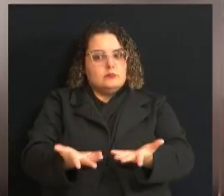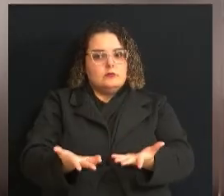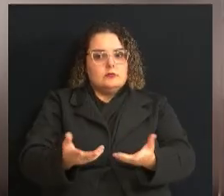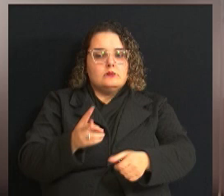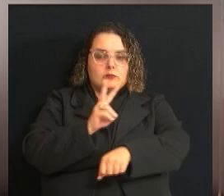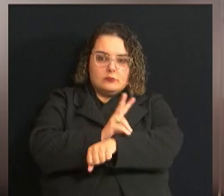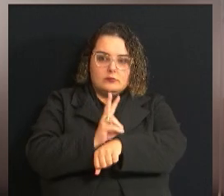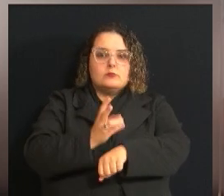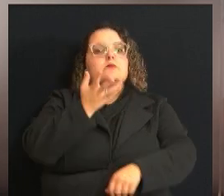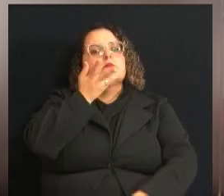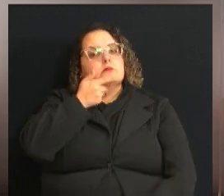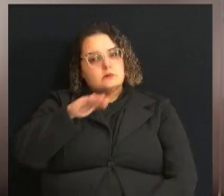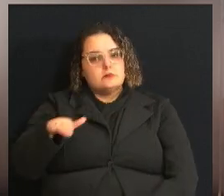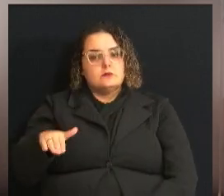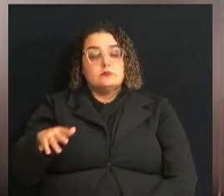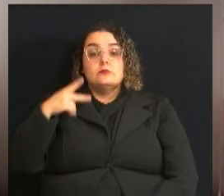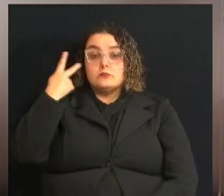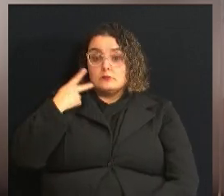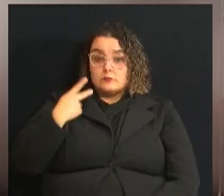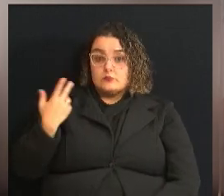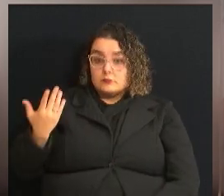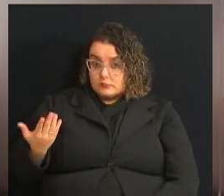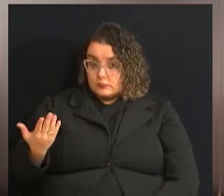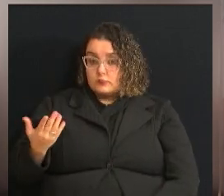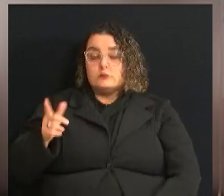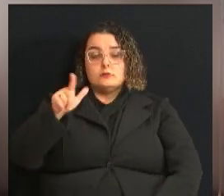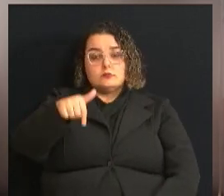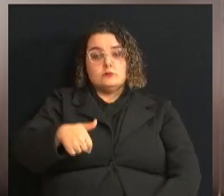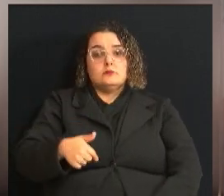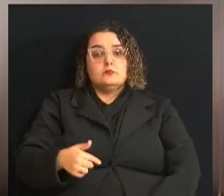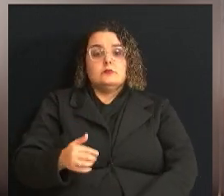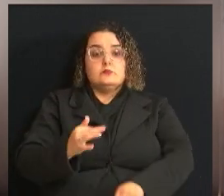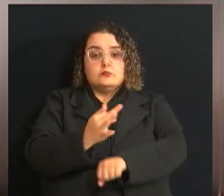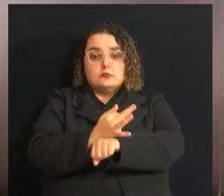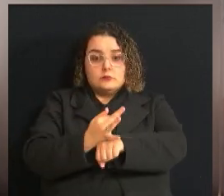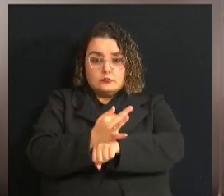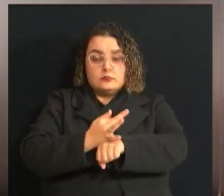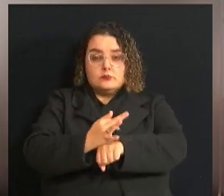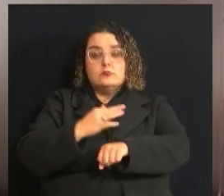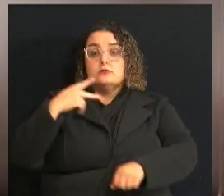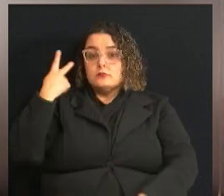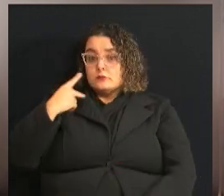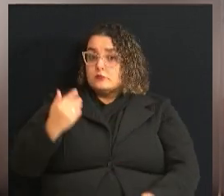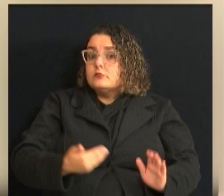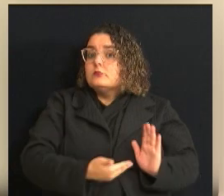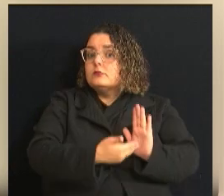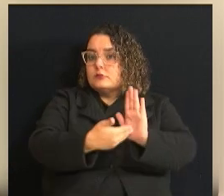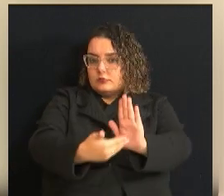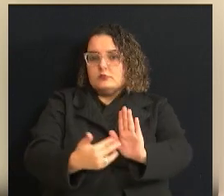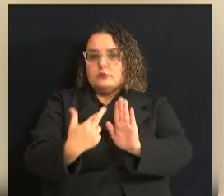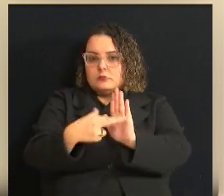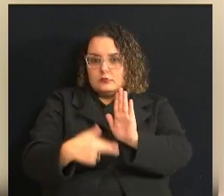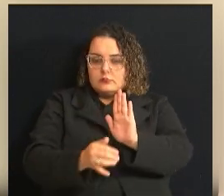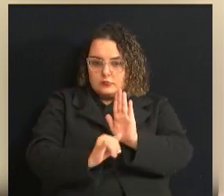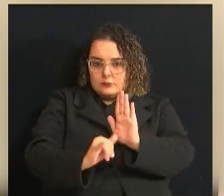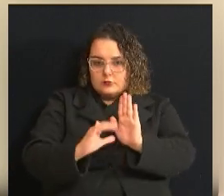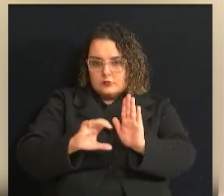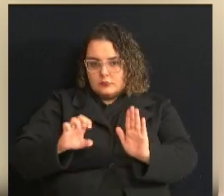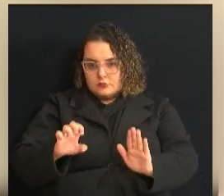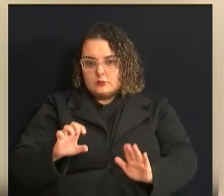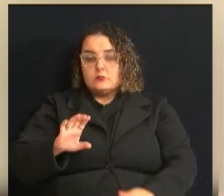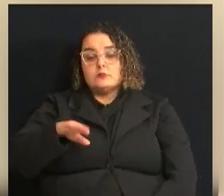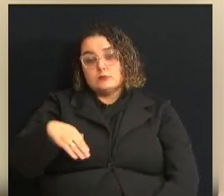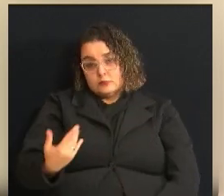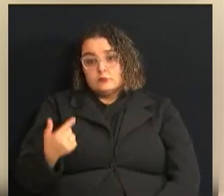A vereadora comentou que após o recesso parlamentar será apresentado o relatório final da CE. Enquanto isso, nós vamos